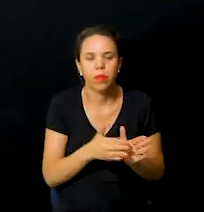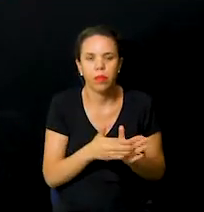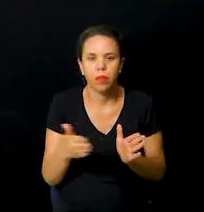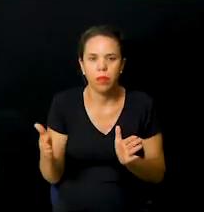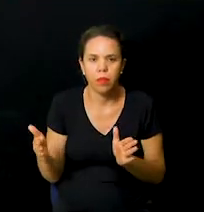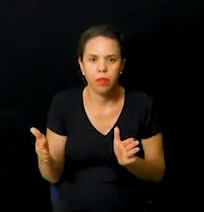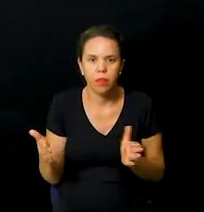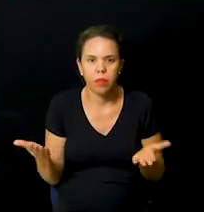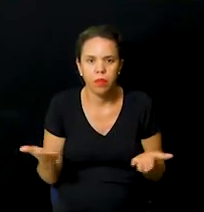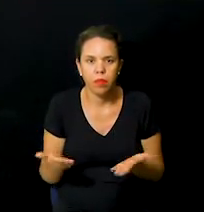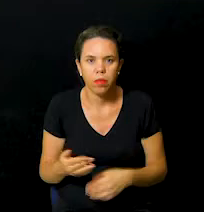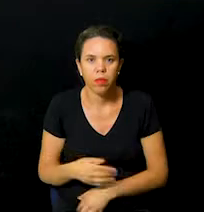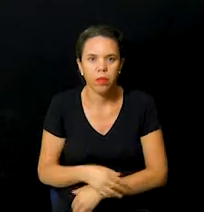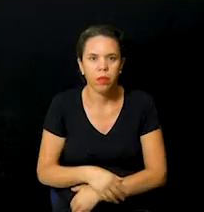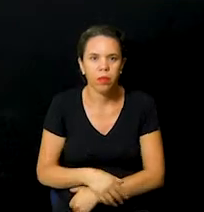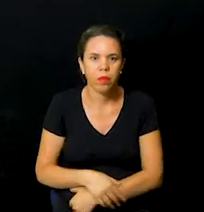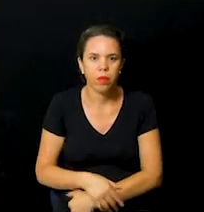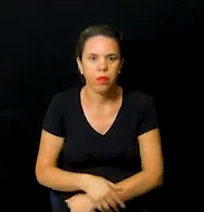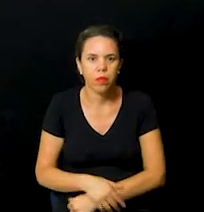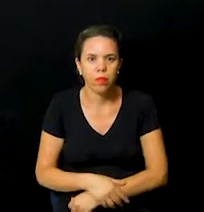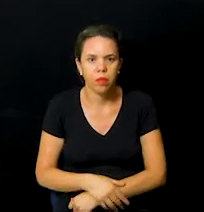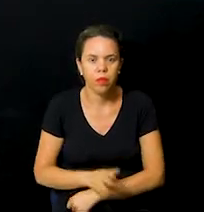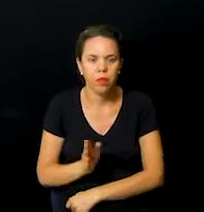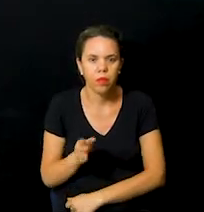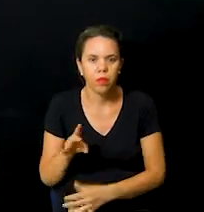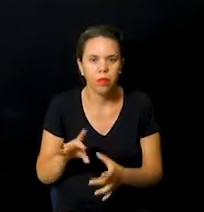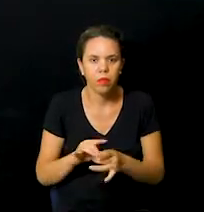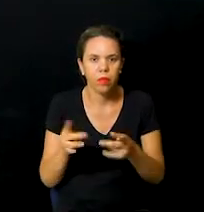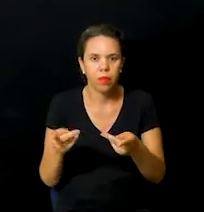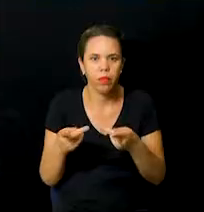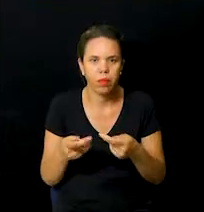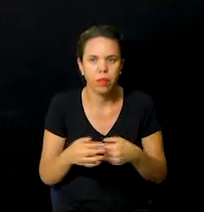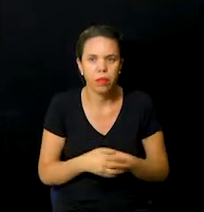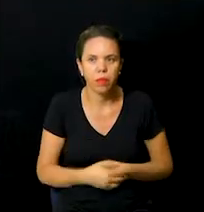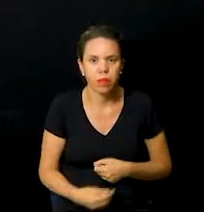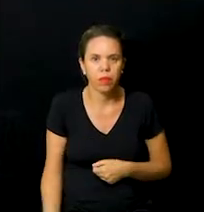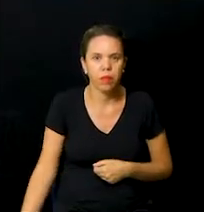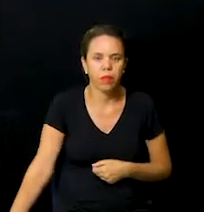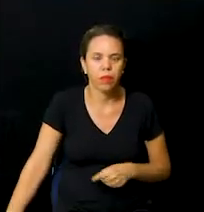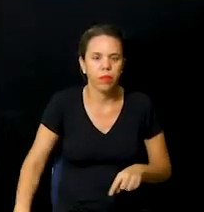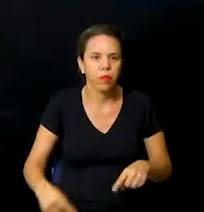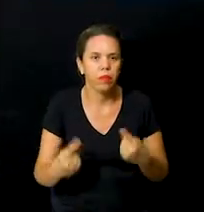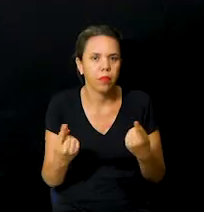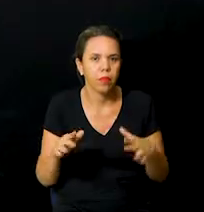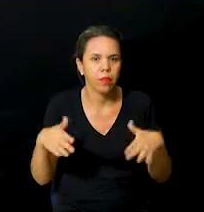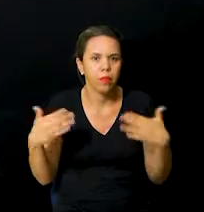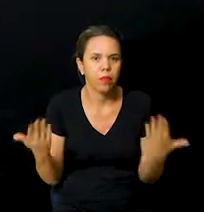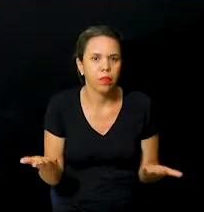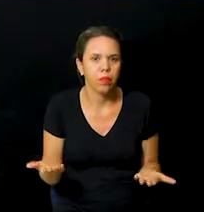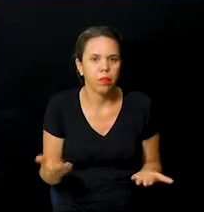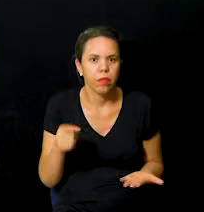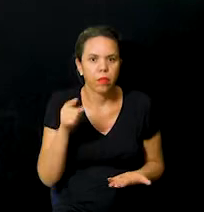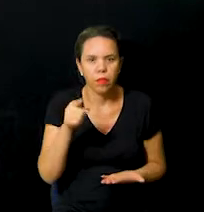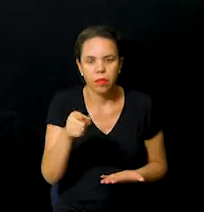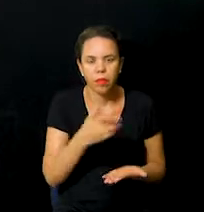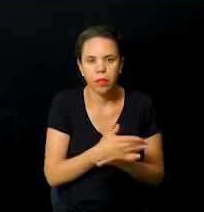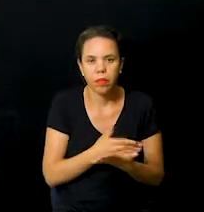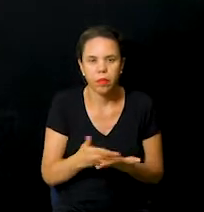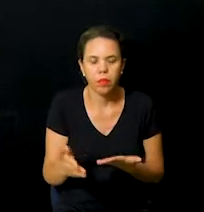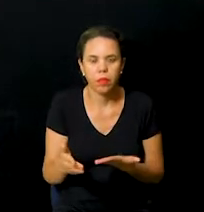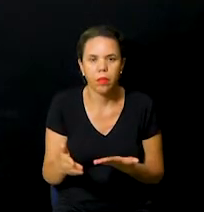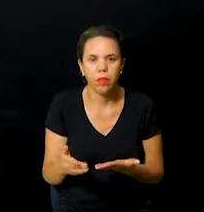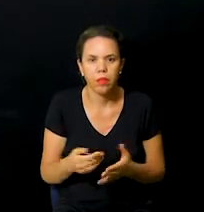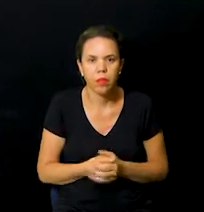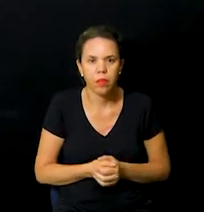do Ser Empreendedor de hoje, eu já vou deixar aqui um convite e um desafio. Quando você começar,